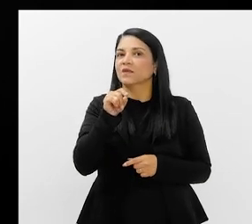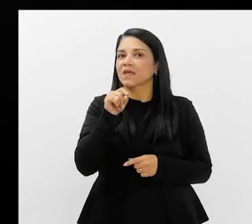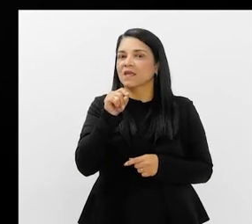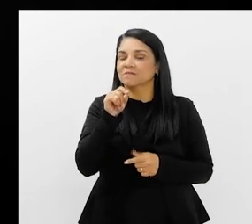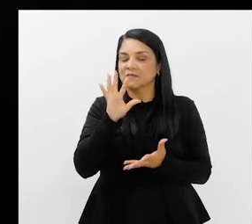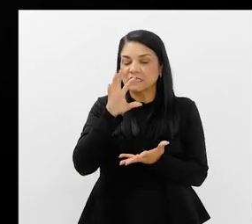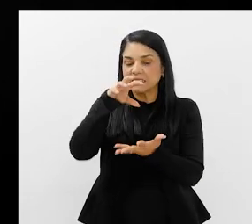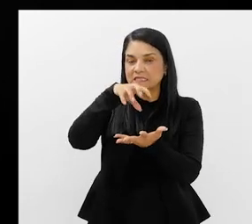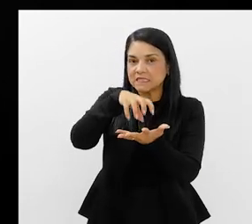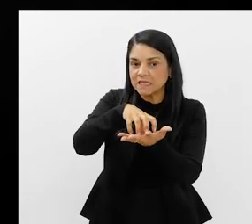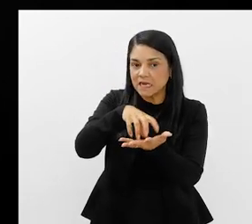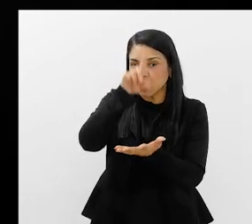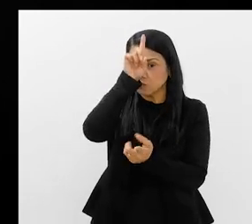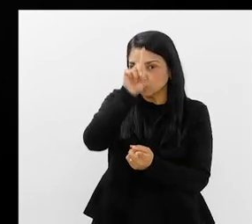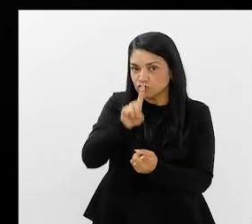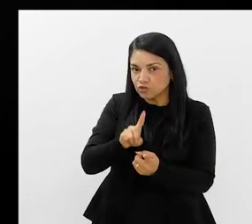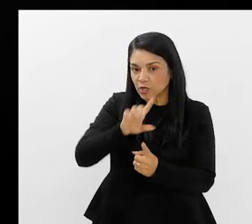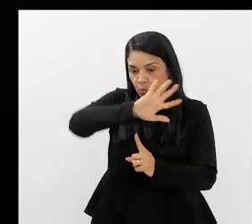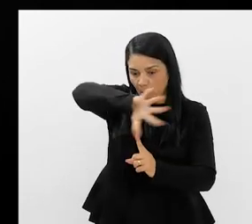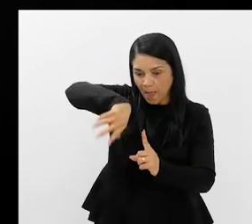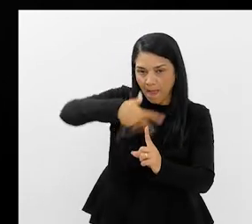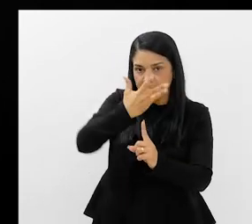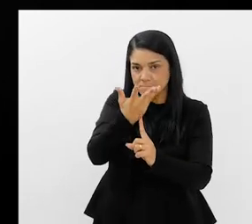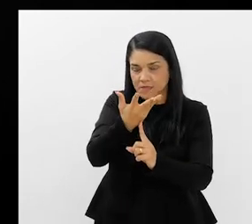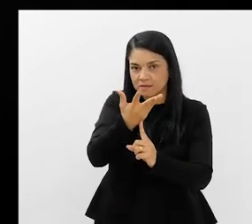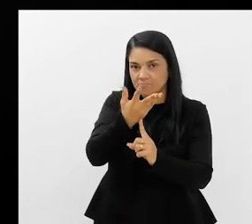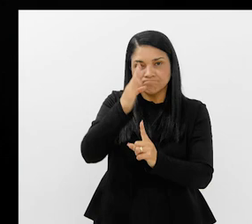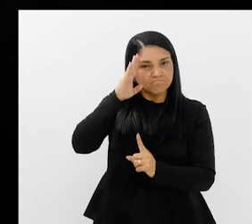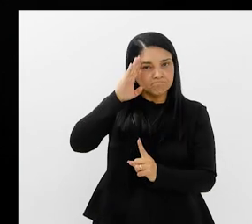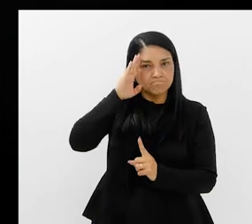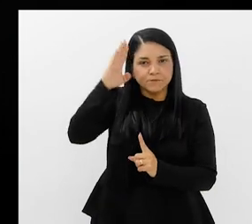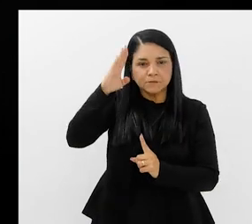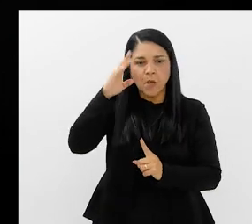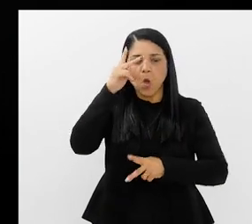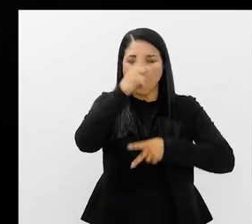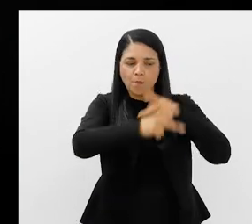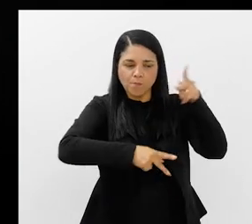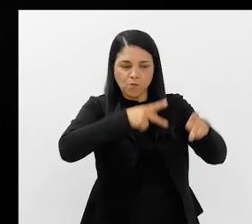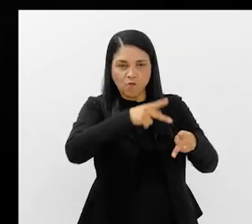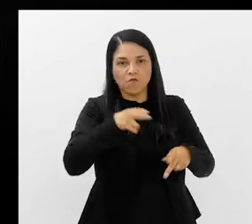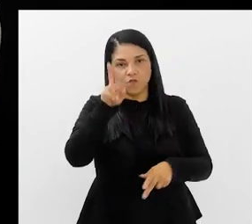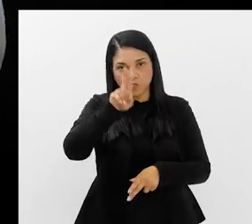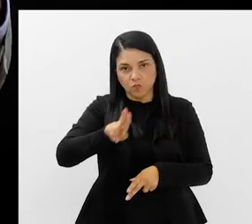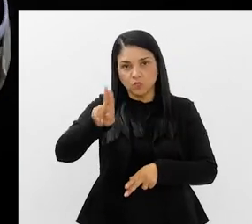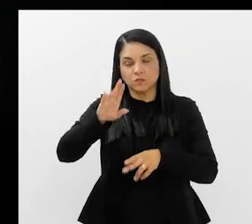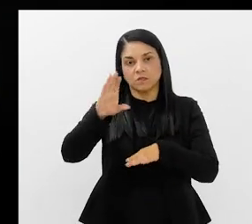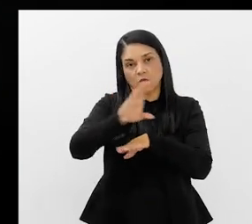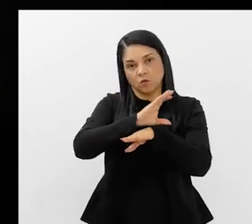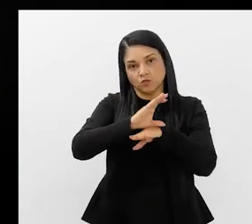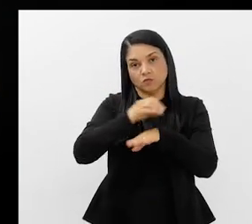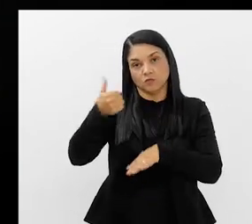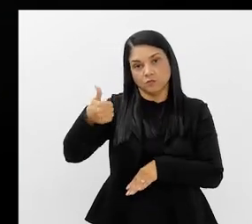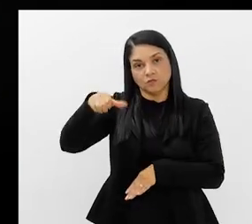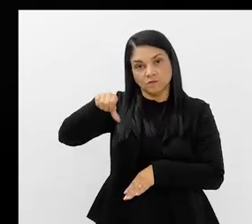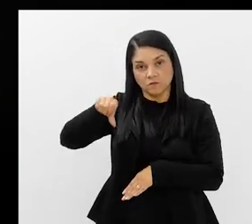fez uma escolha em centrar o direito, em eleger o meio ambiente como um bem de uso comum do povo na Constituição